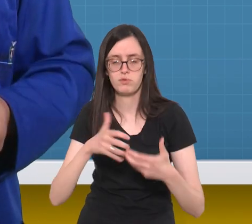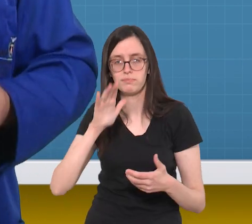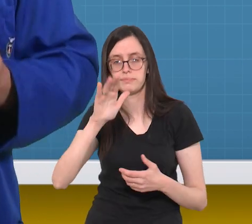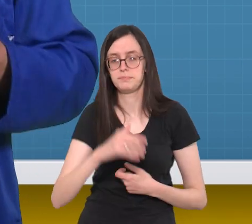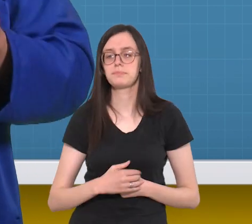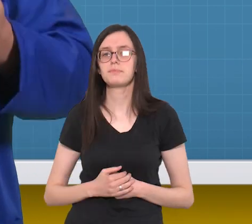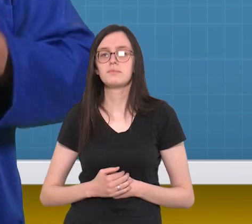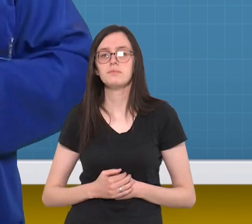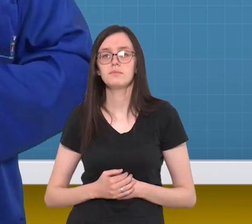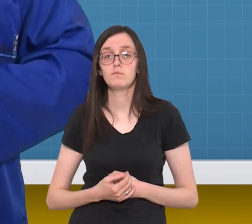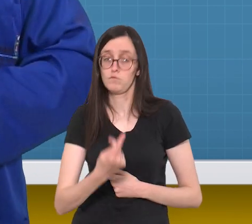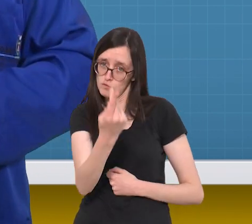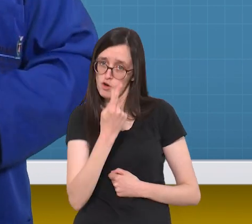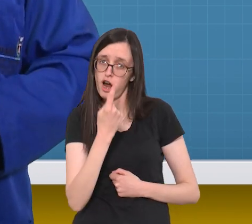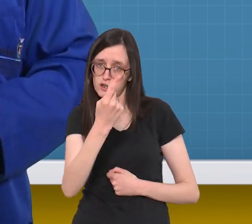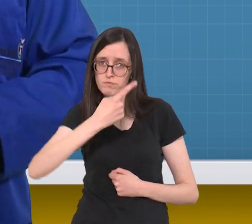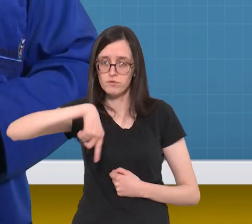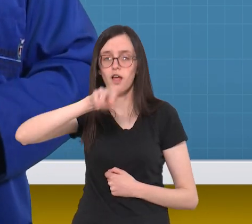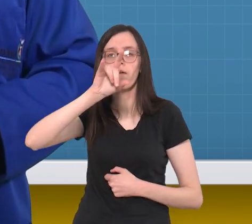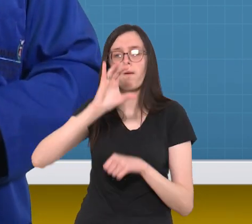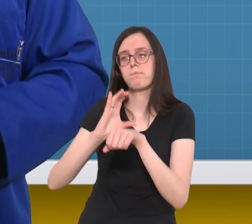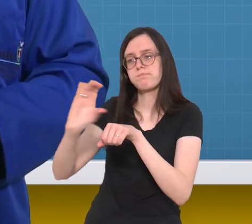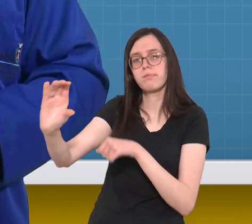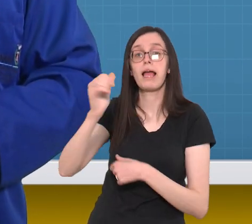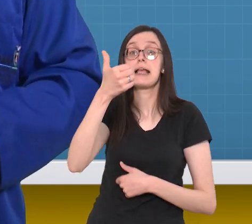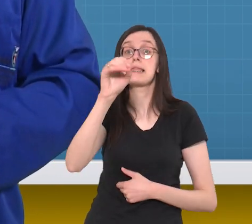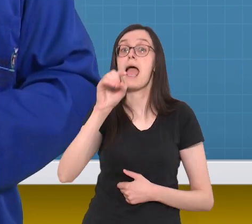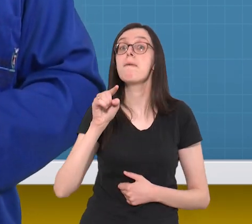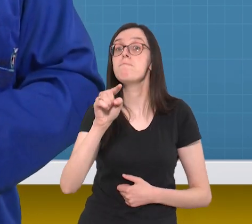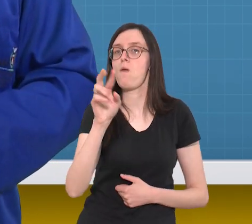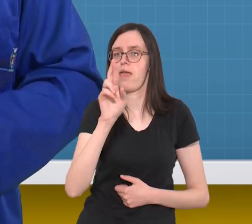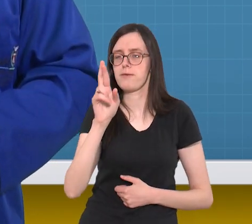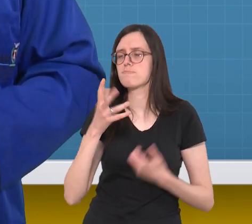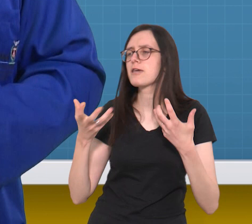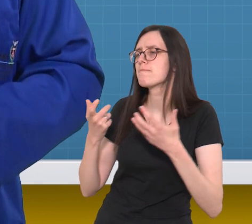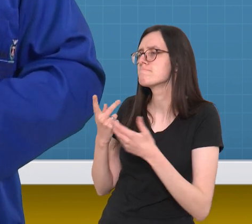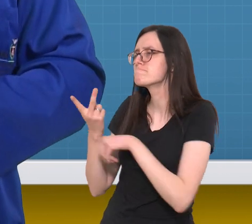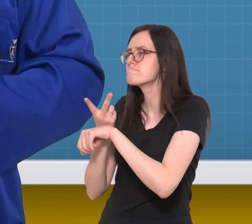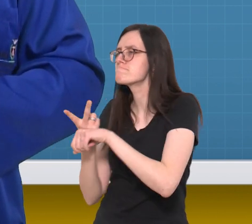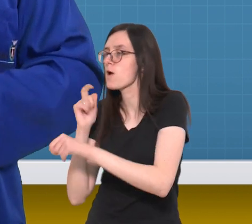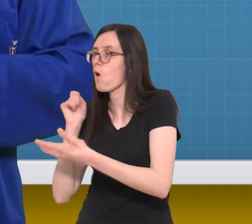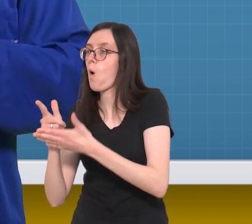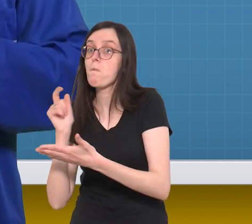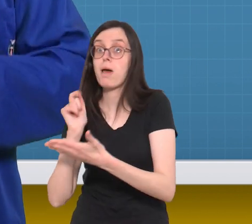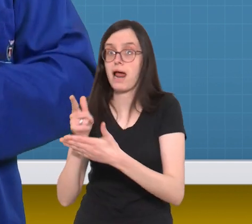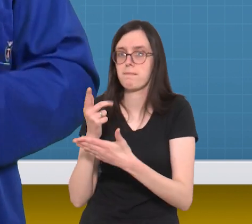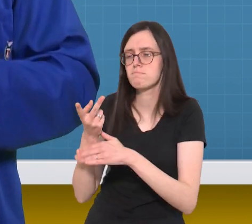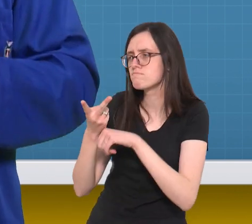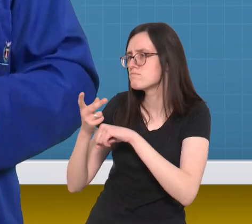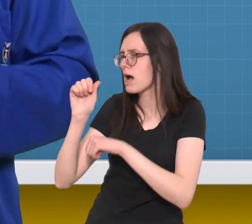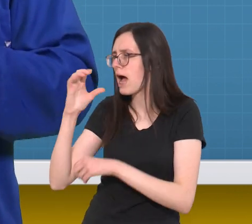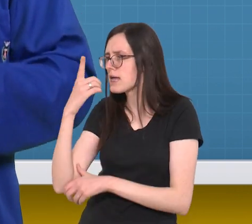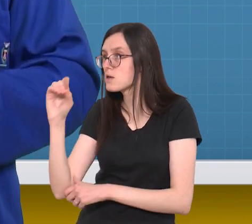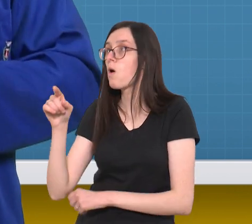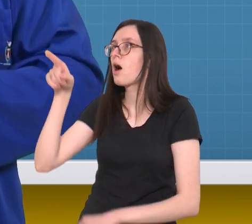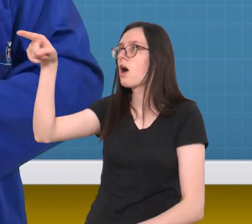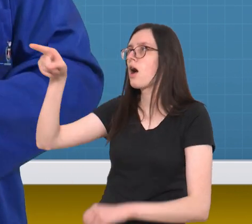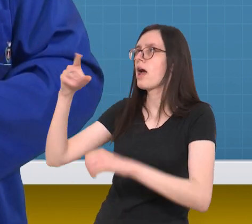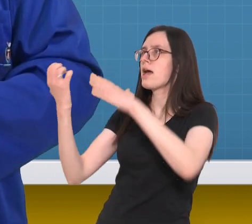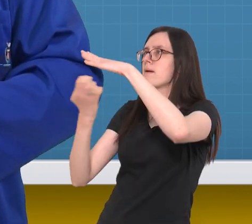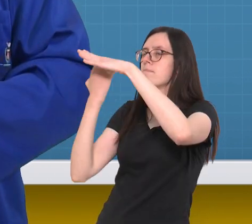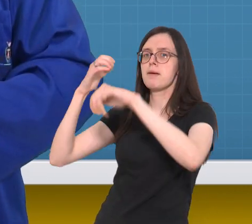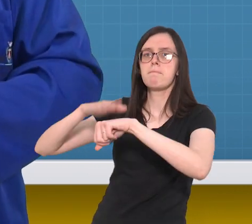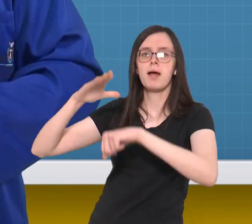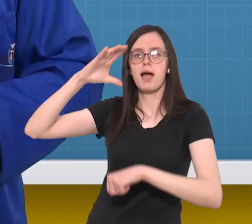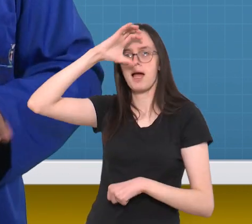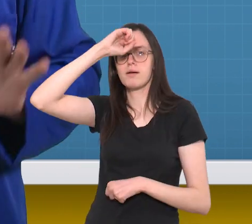dele. Nós vamos investir 10 mil reais, vamos comprar ações da empresa Mais